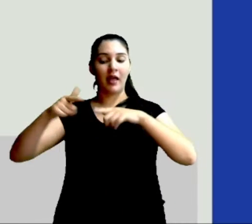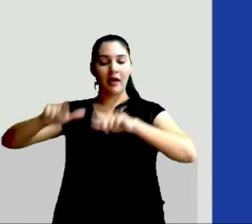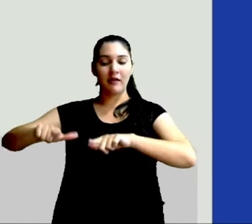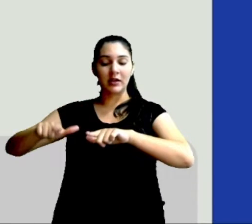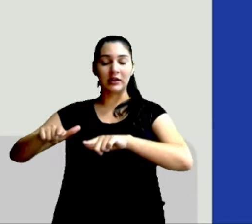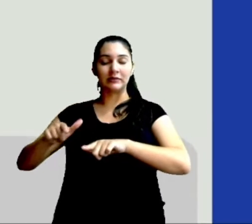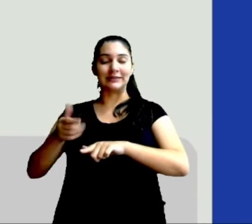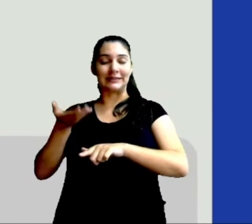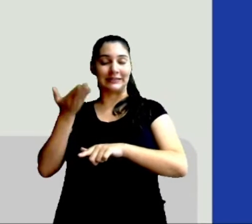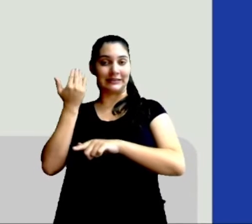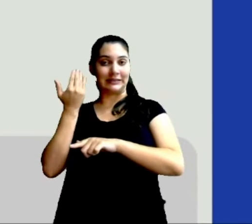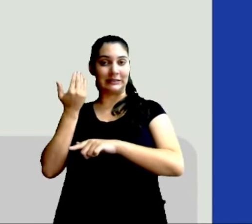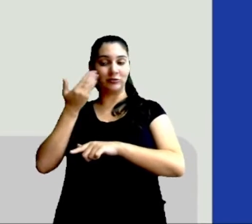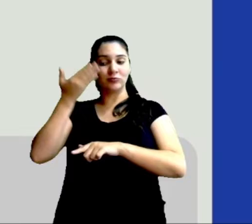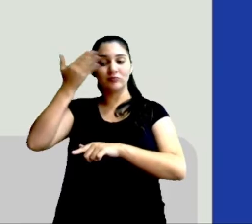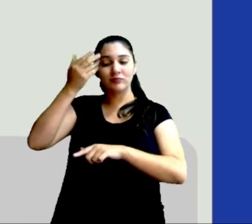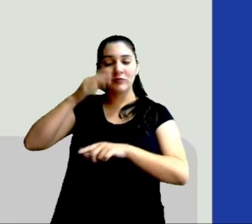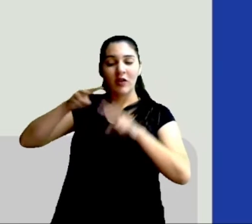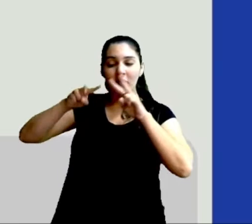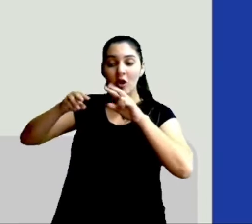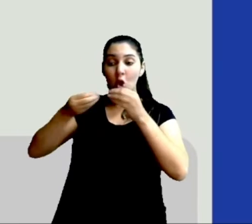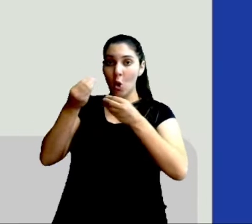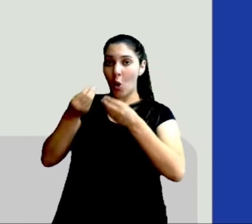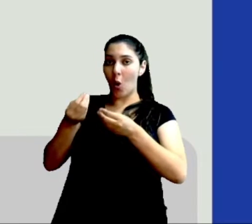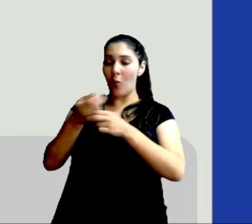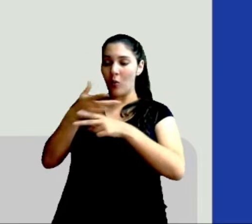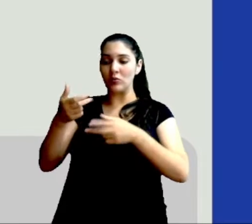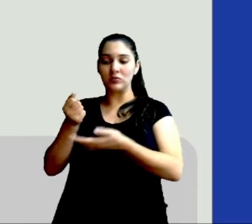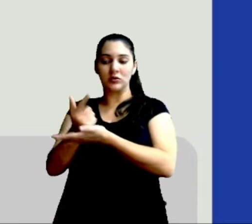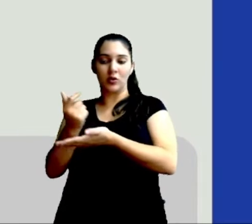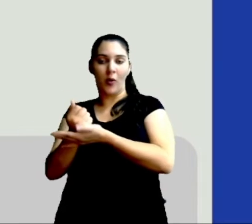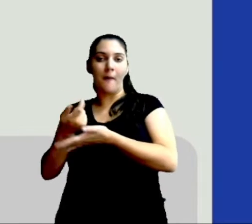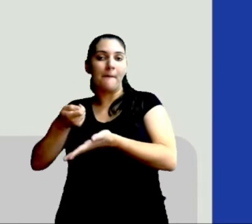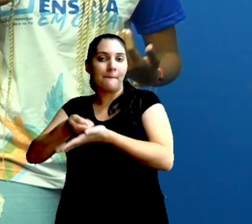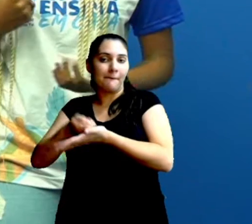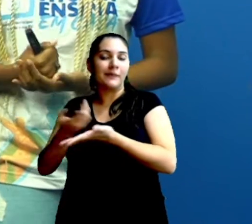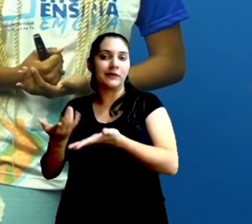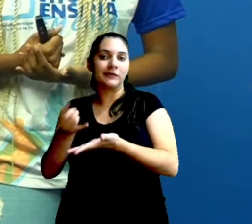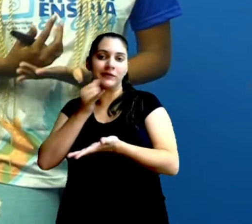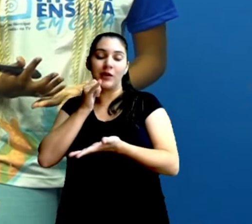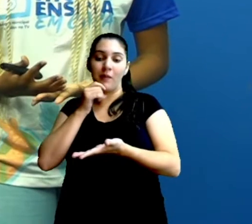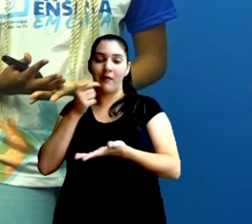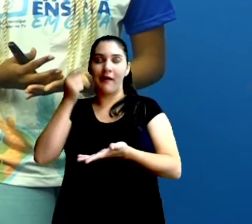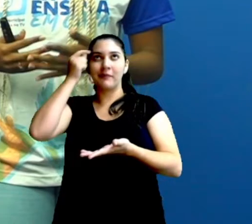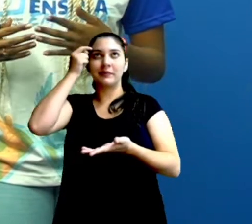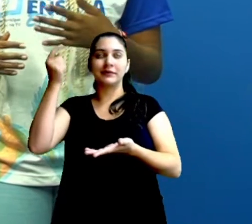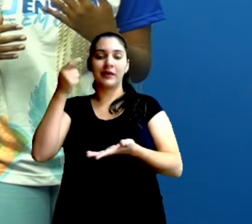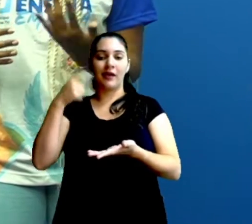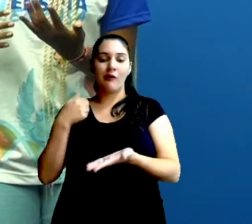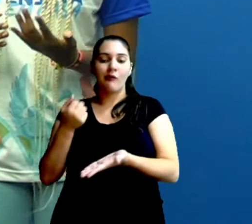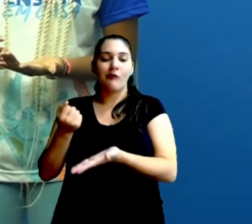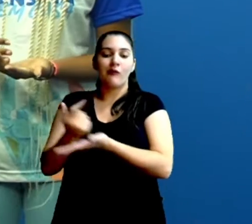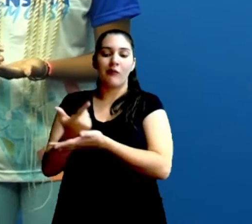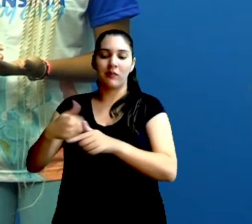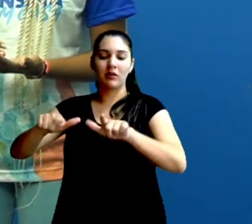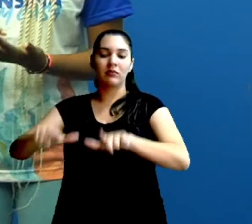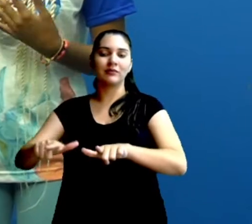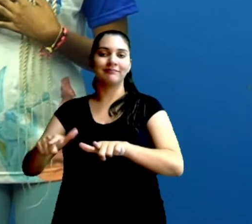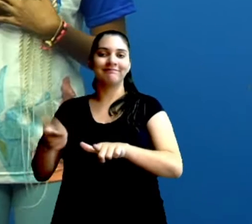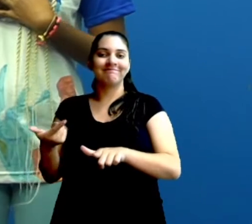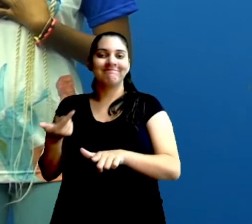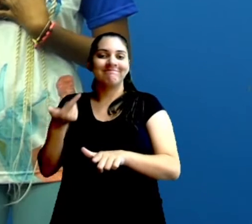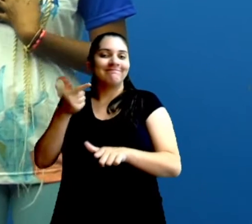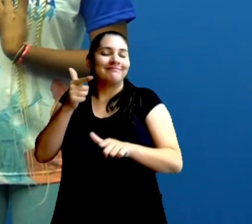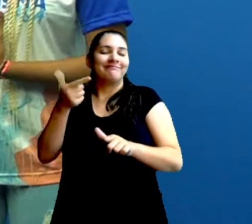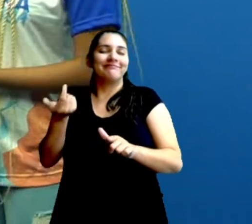como mercadoria. Como eu falei, não tinha essa ideia, né? Que eu tinha que comprar a terra. Não faz nenhum sentido,